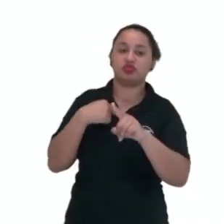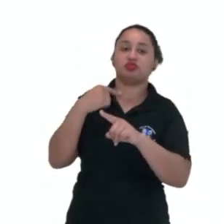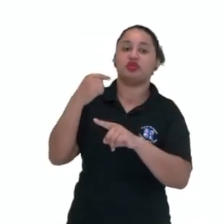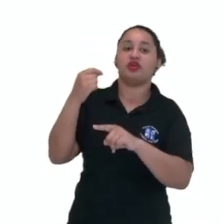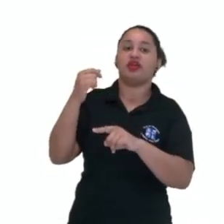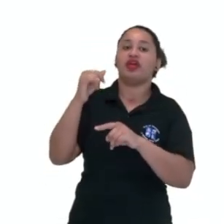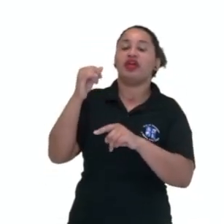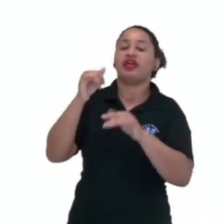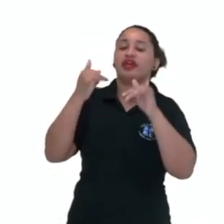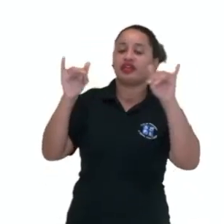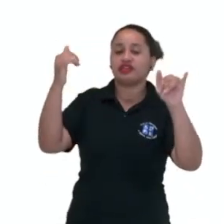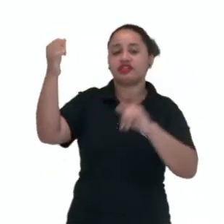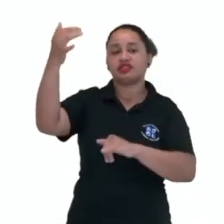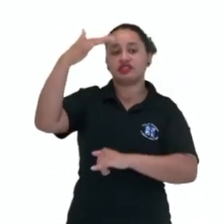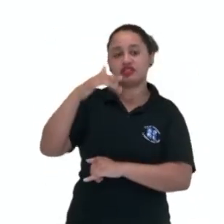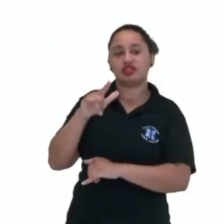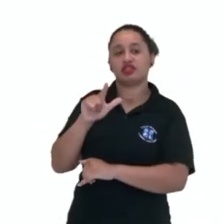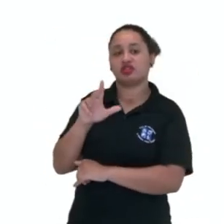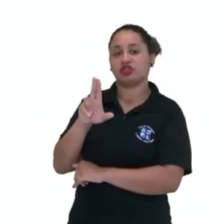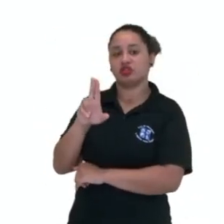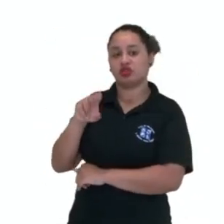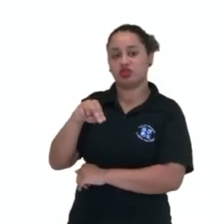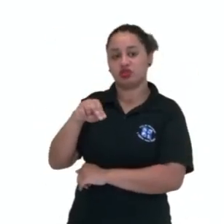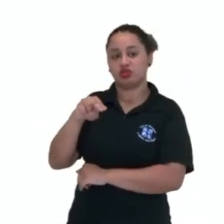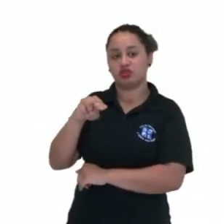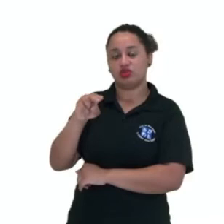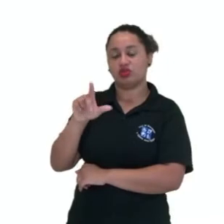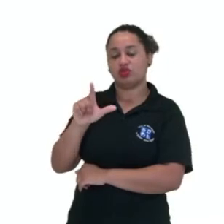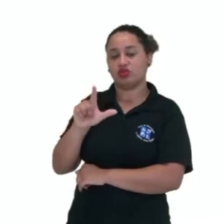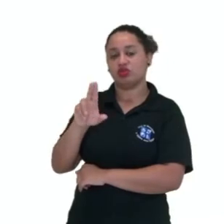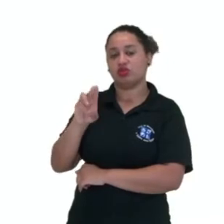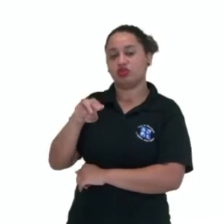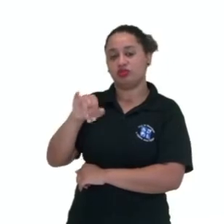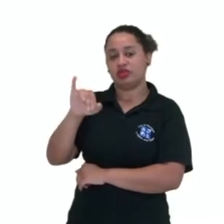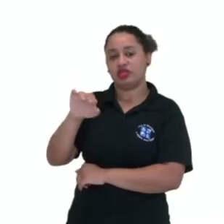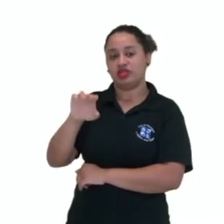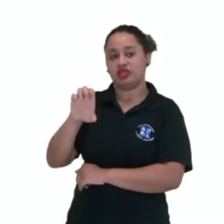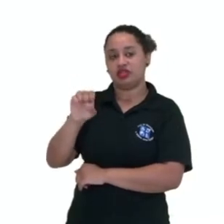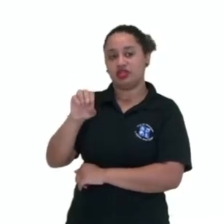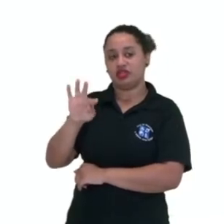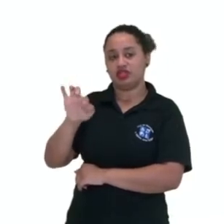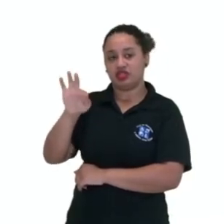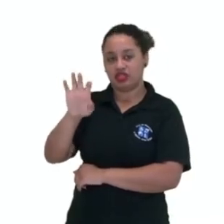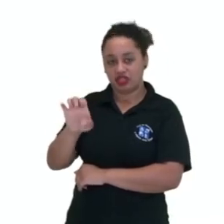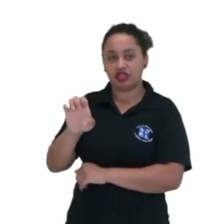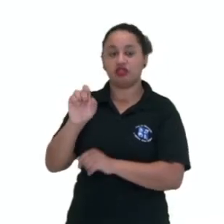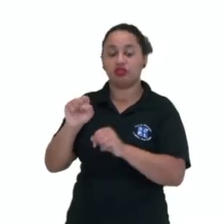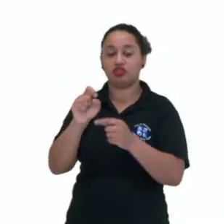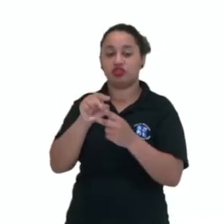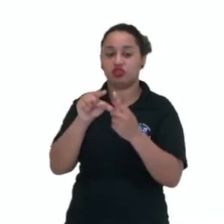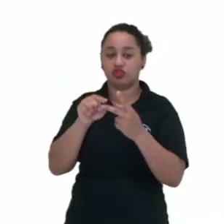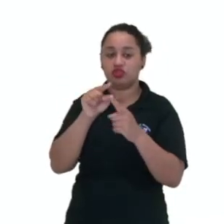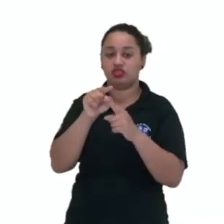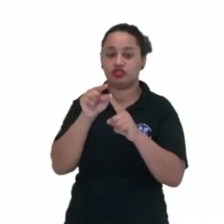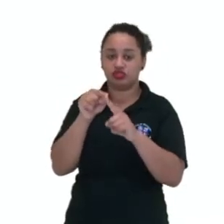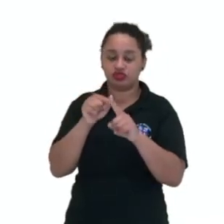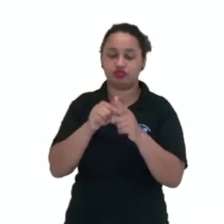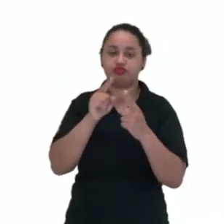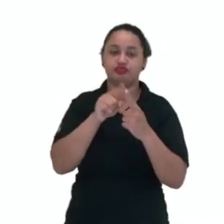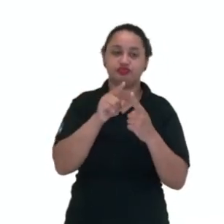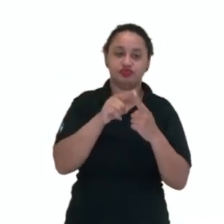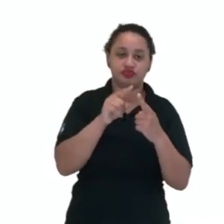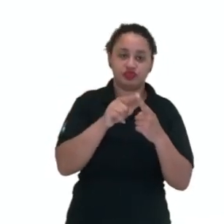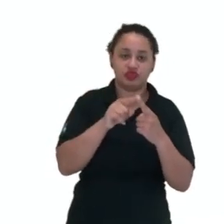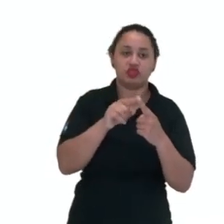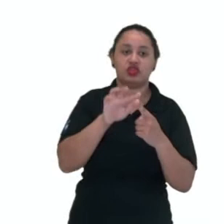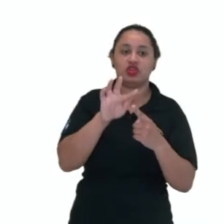luminosa, luminescente, ela pode ser de dois tipos, fluorescente e fosforescente. Qual que é a diferença? Na fluorescente, a luz